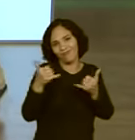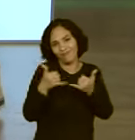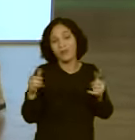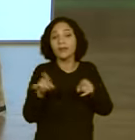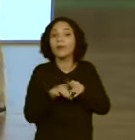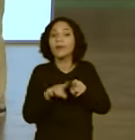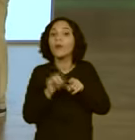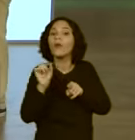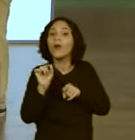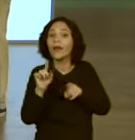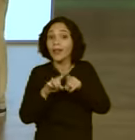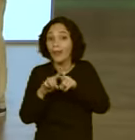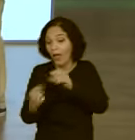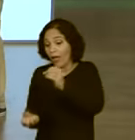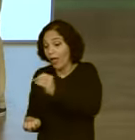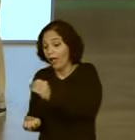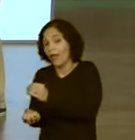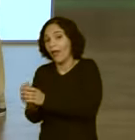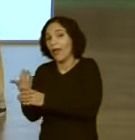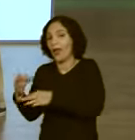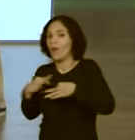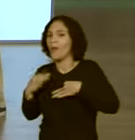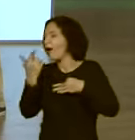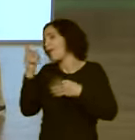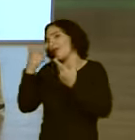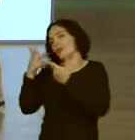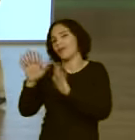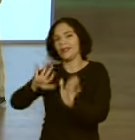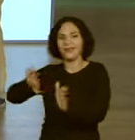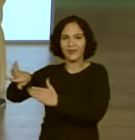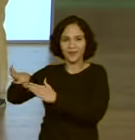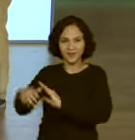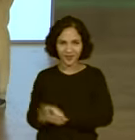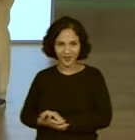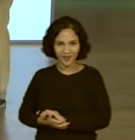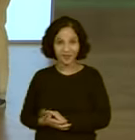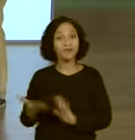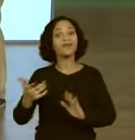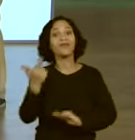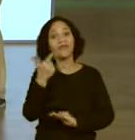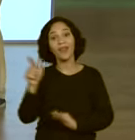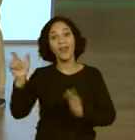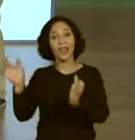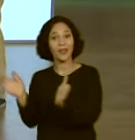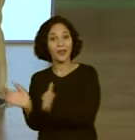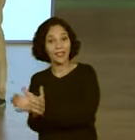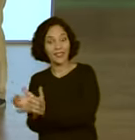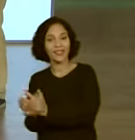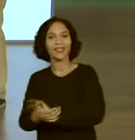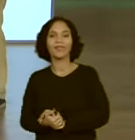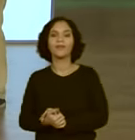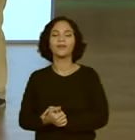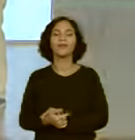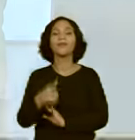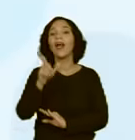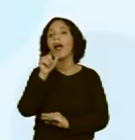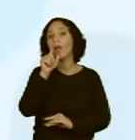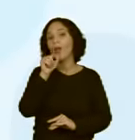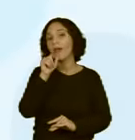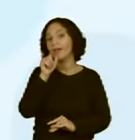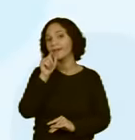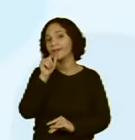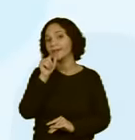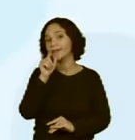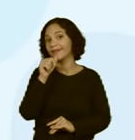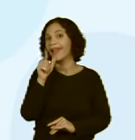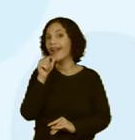a energia que é gasta para produzir a roupa, que é uma outra história. Vamos em frente, próxima categoria, conta de água. Conta de